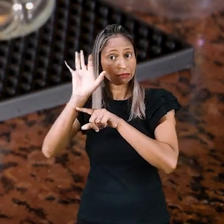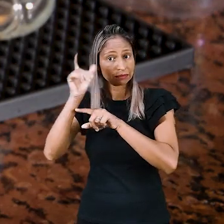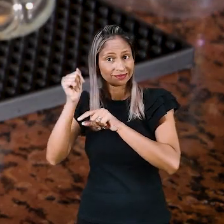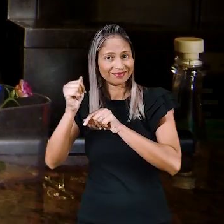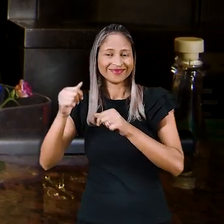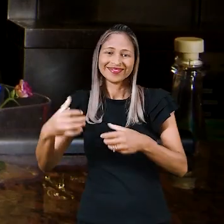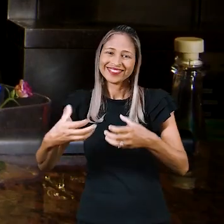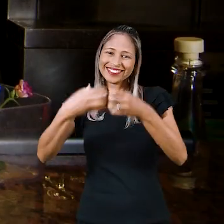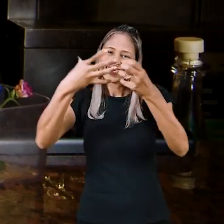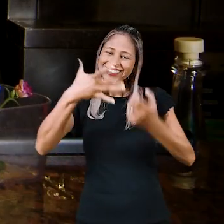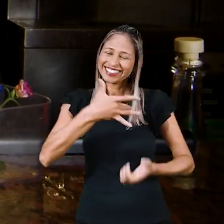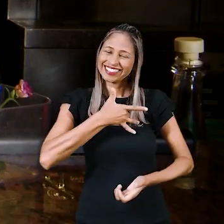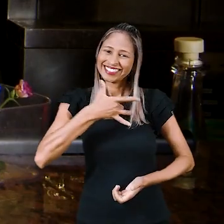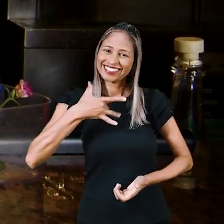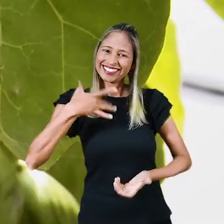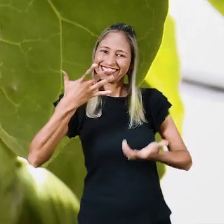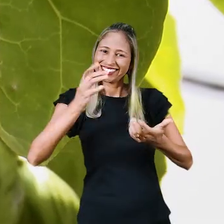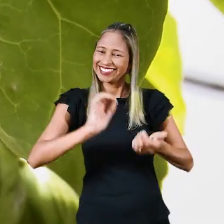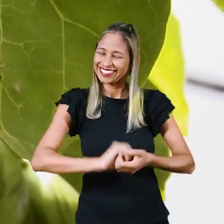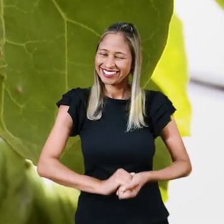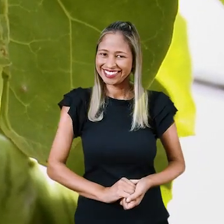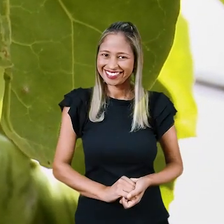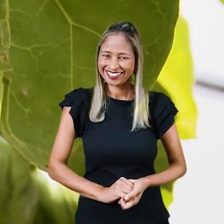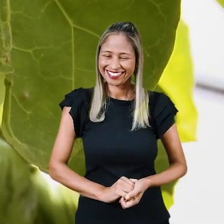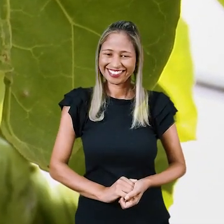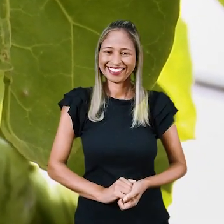punks. Saúde!